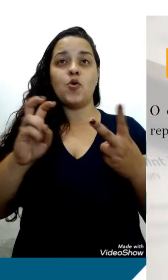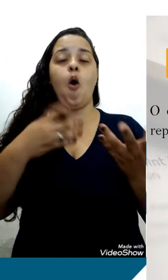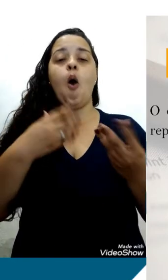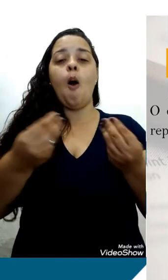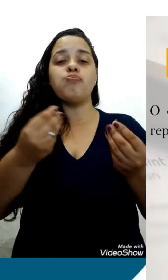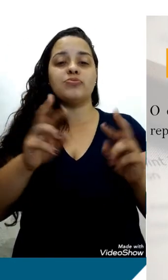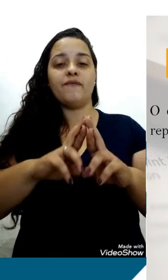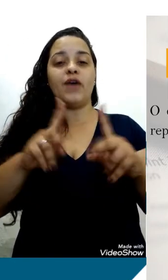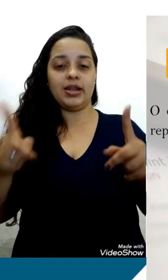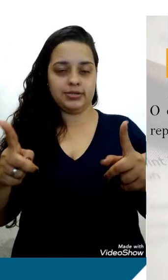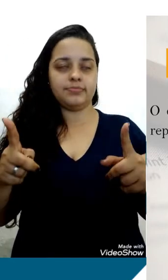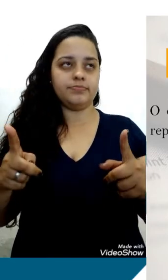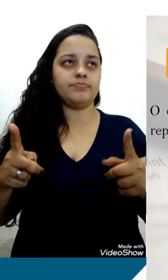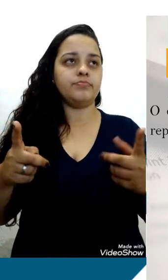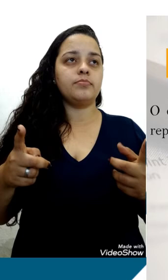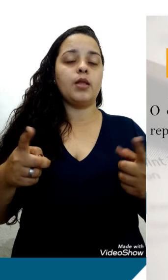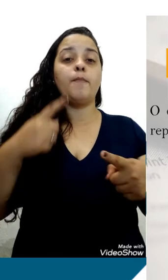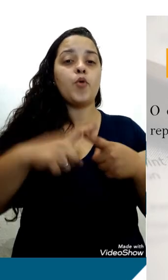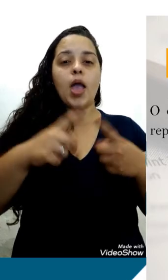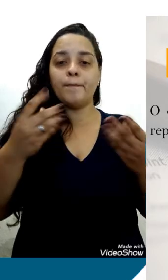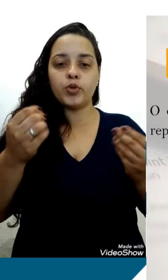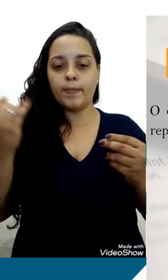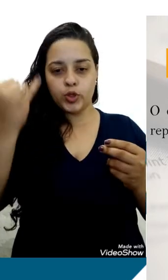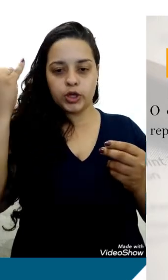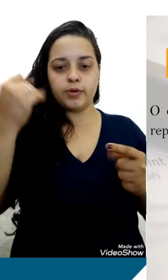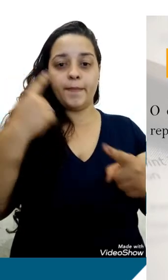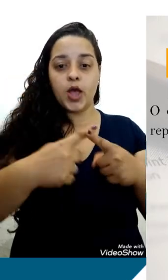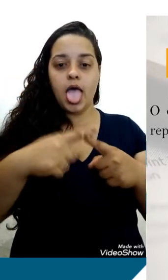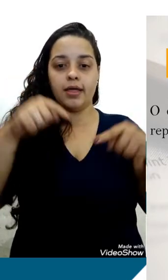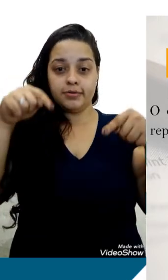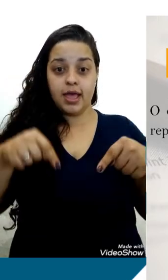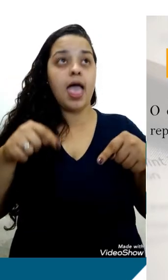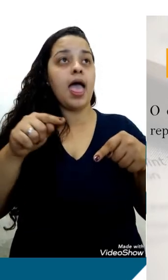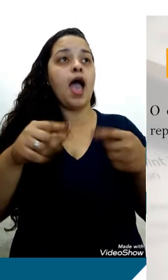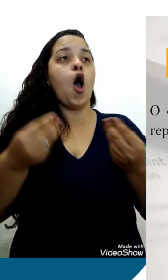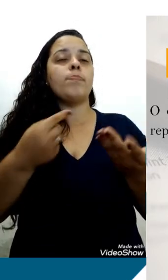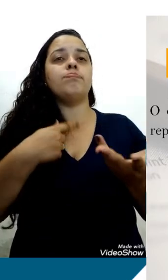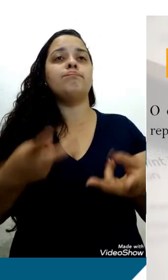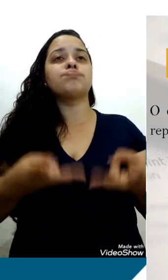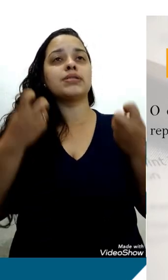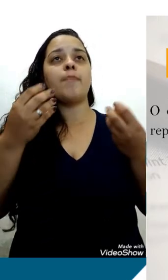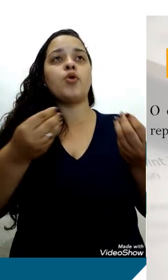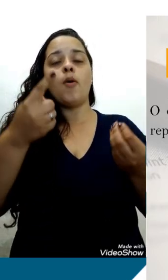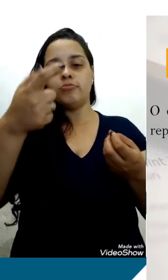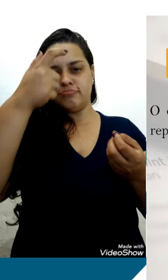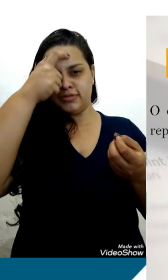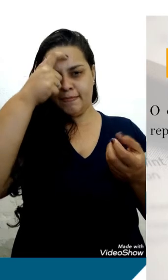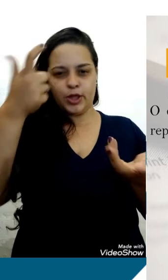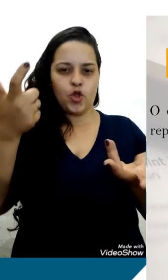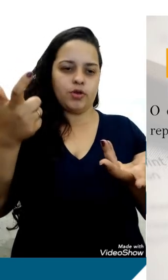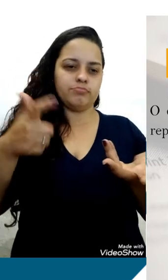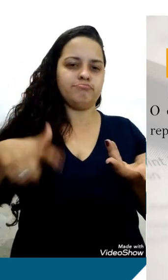2. Por que essa parte é tão importante? Porque é aqui que a gente percebe como que o uso do repertório sociocultural, o